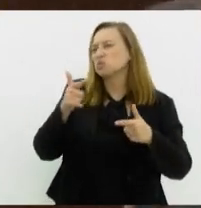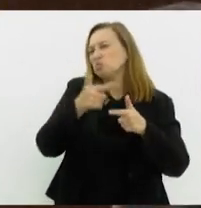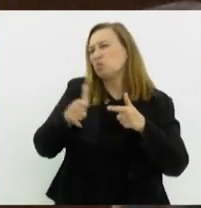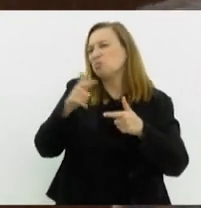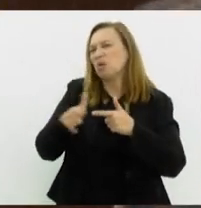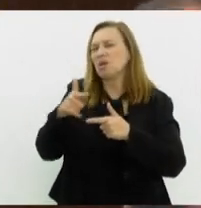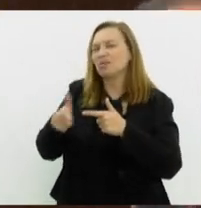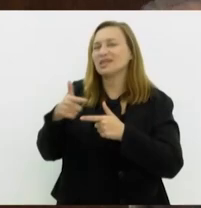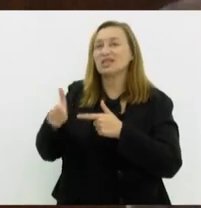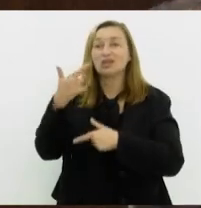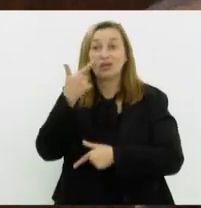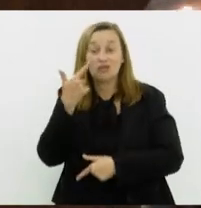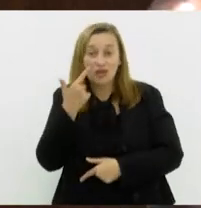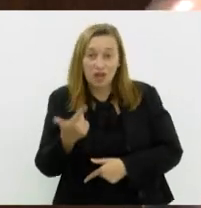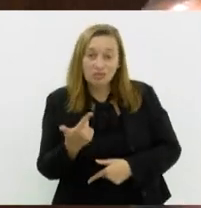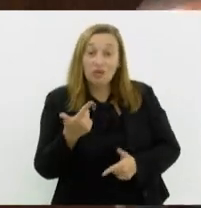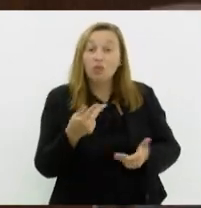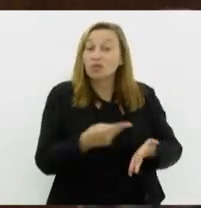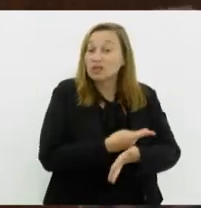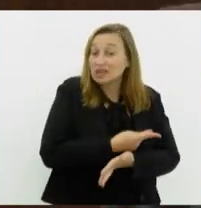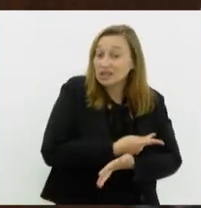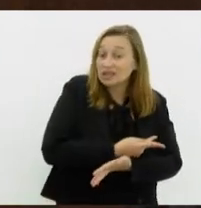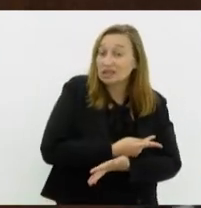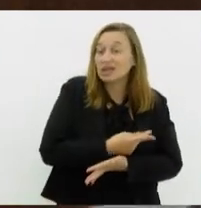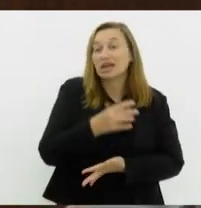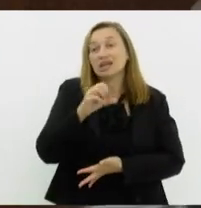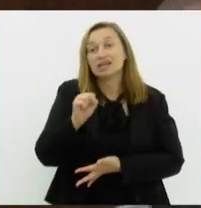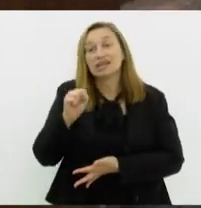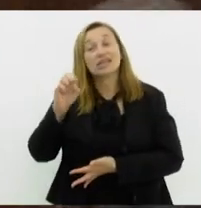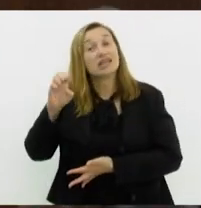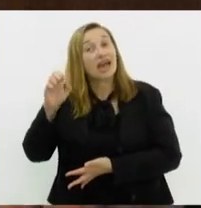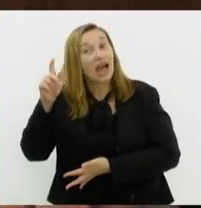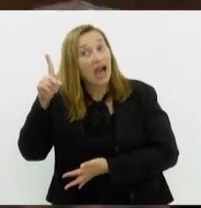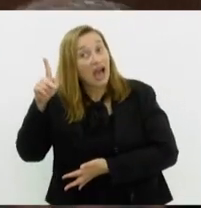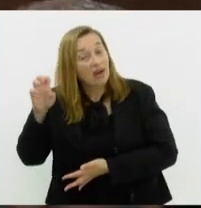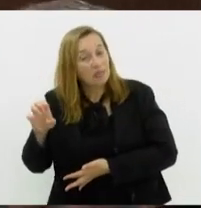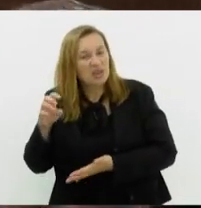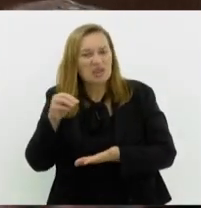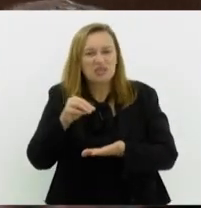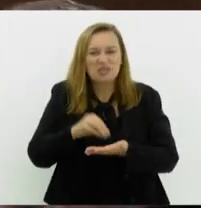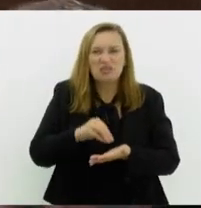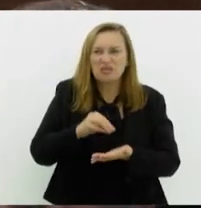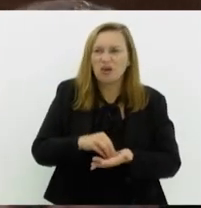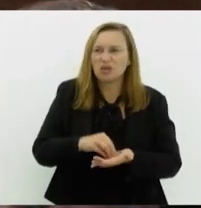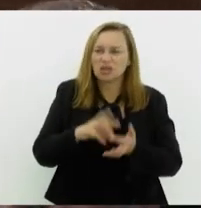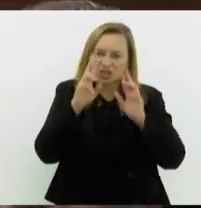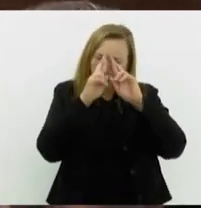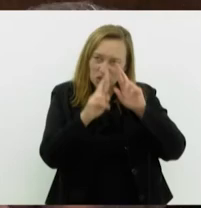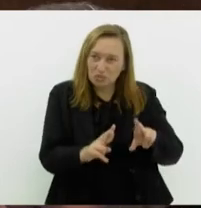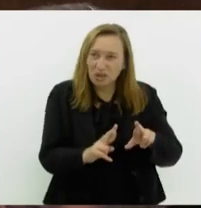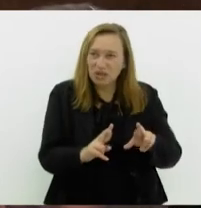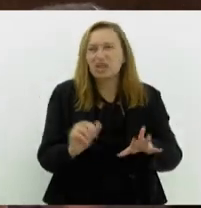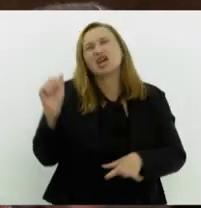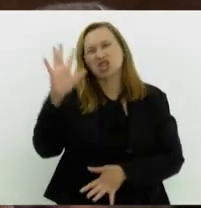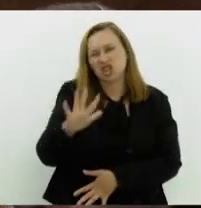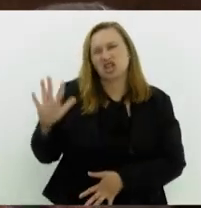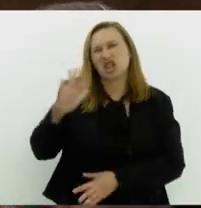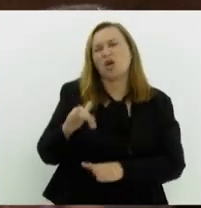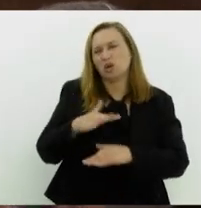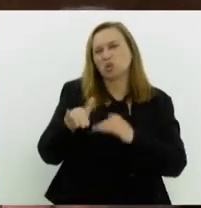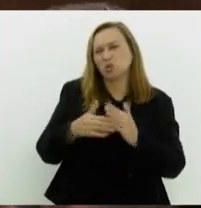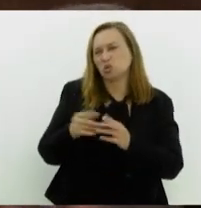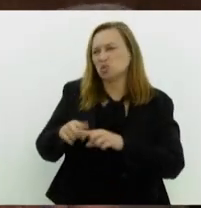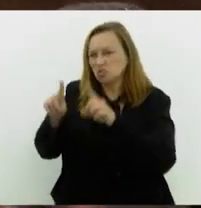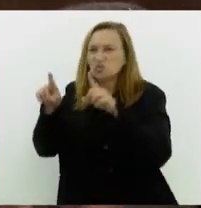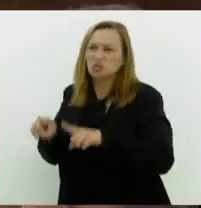que a gente vê acontecer na SEAP, uma falta de consideração, no modo geral, a todos os